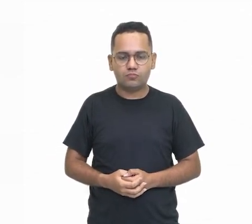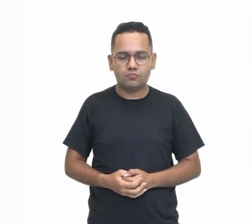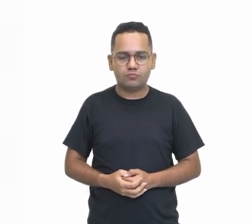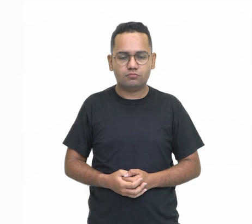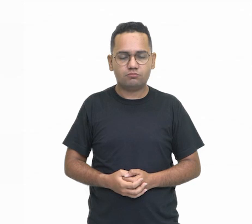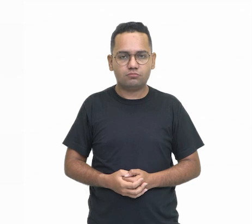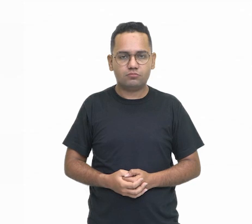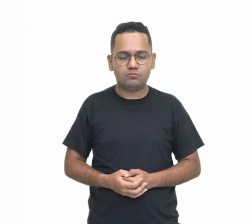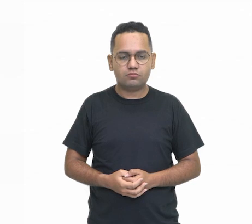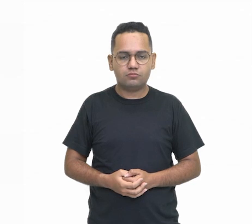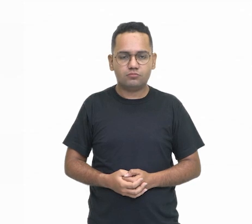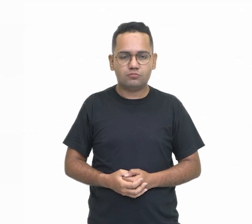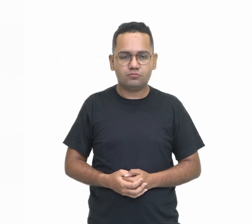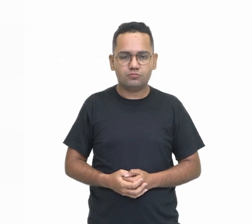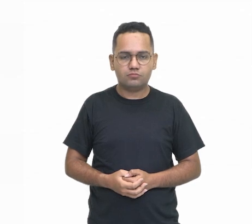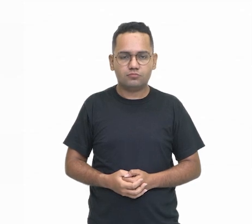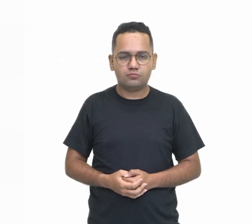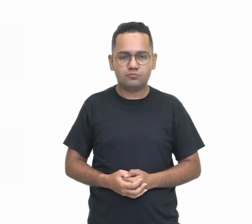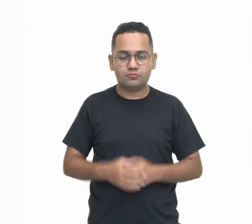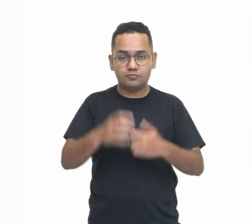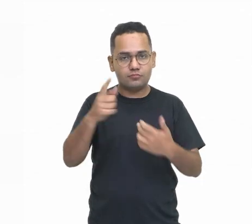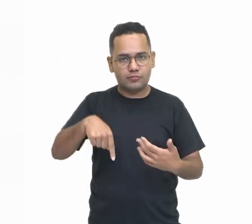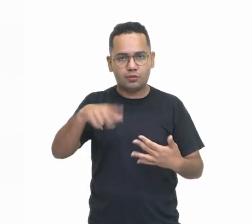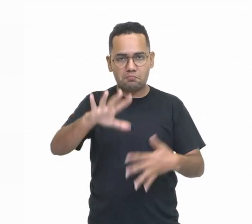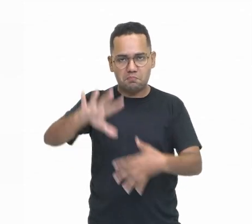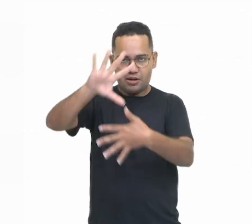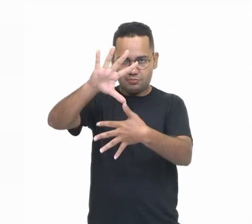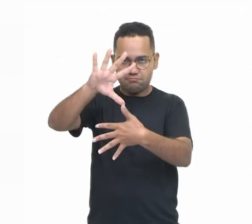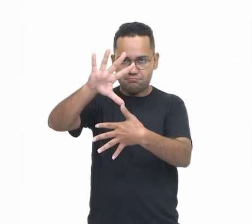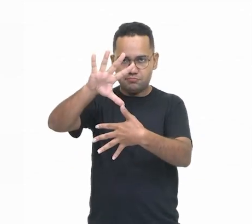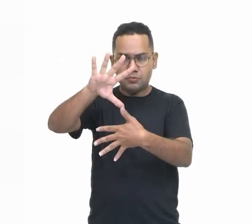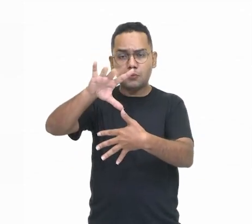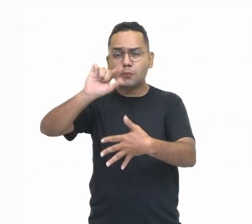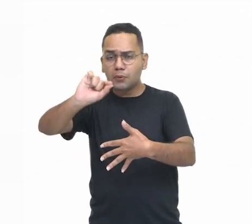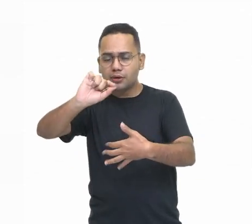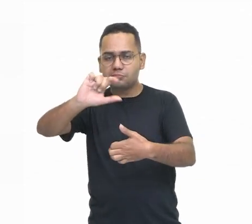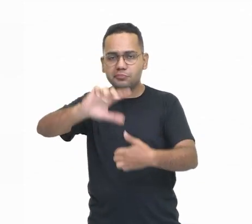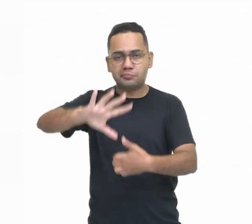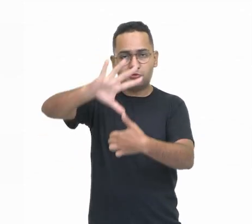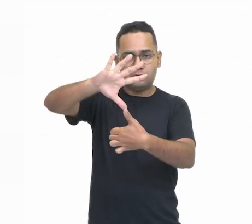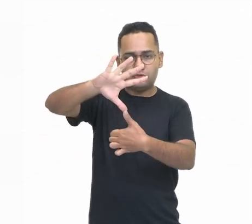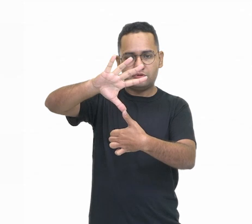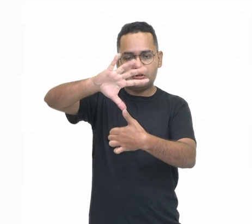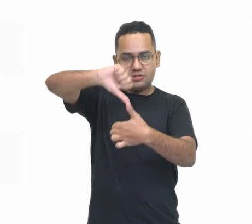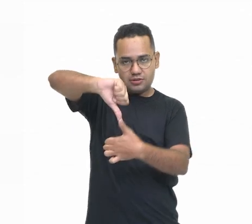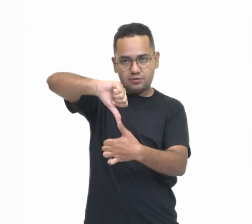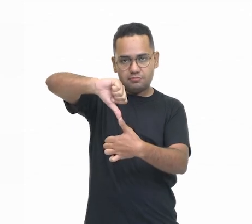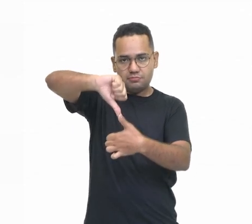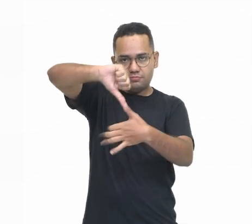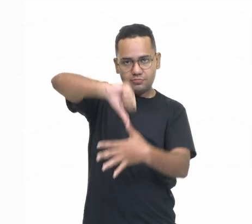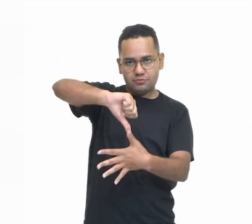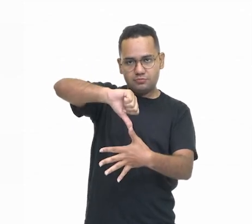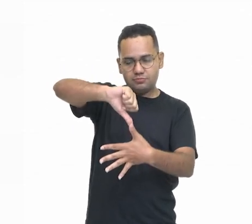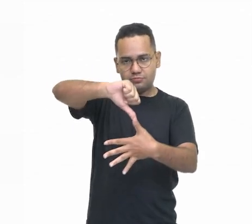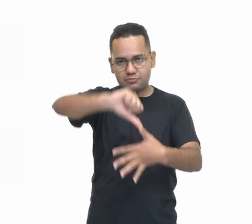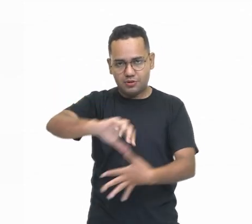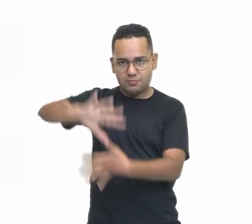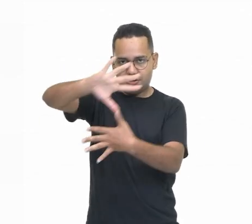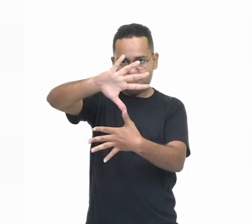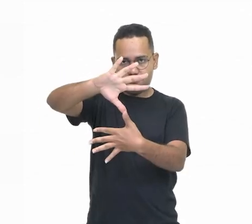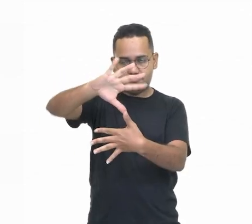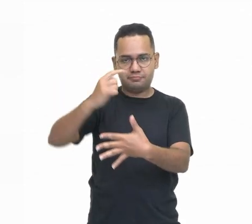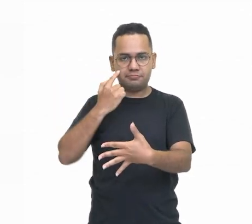podemos assim chamar, entre a América do Norte, a América Central e a América do Sul.